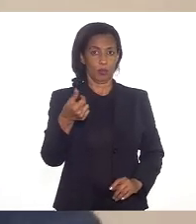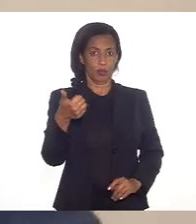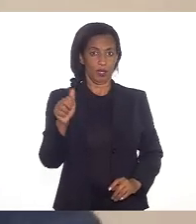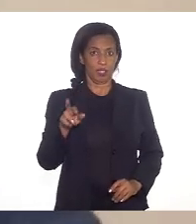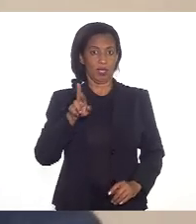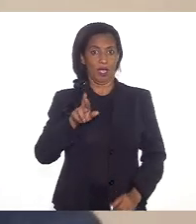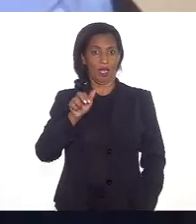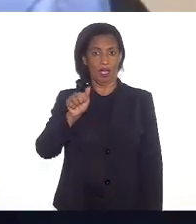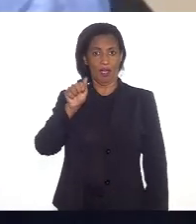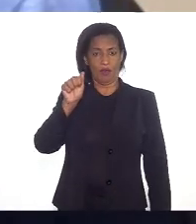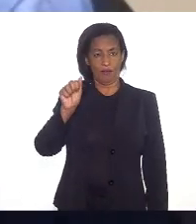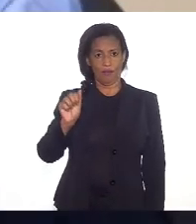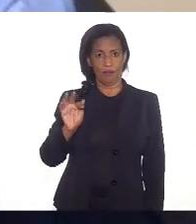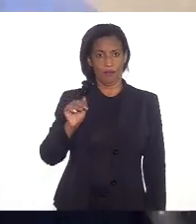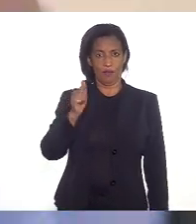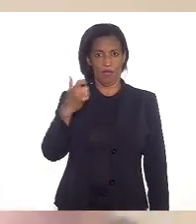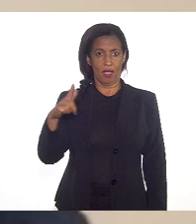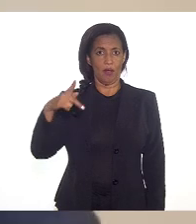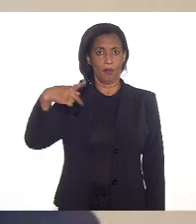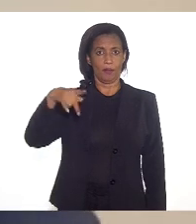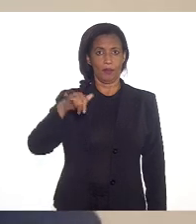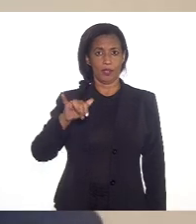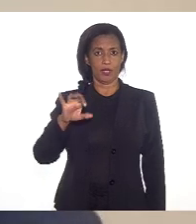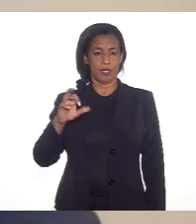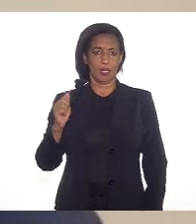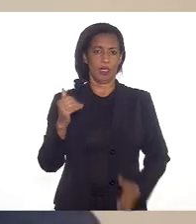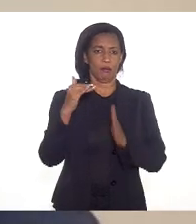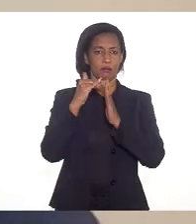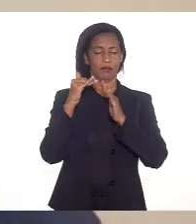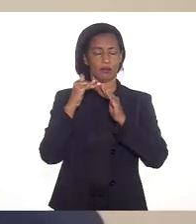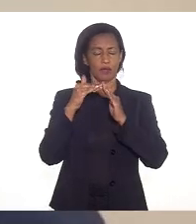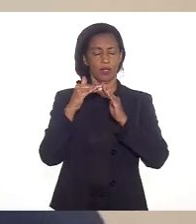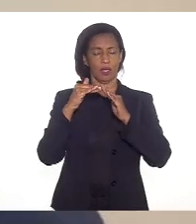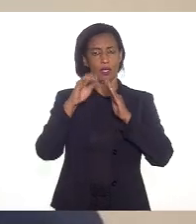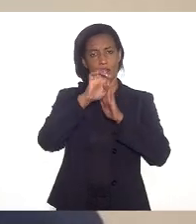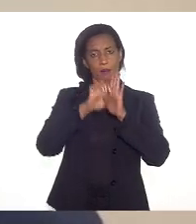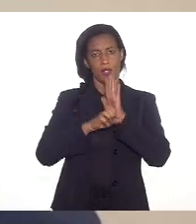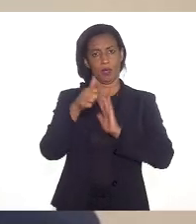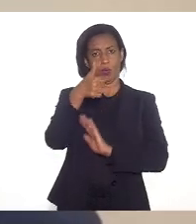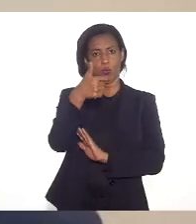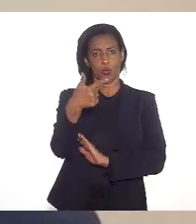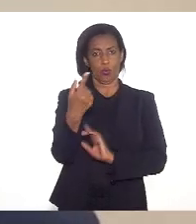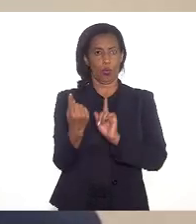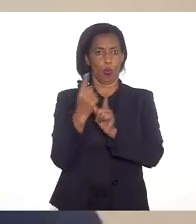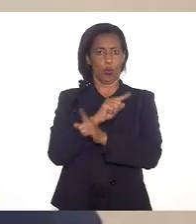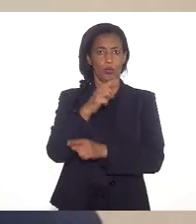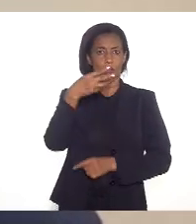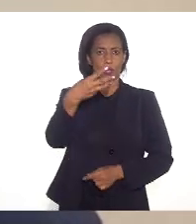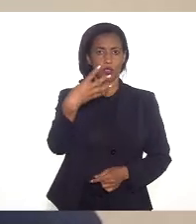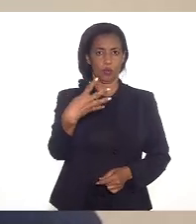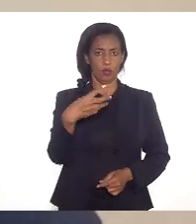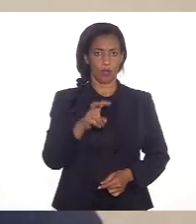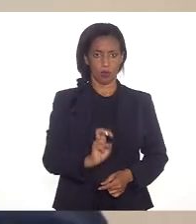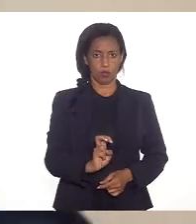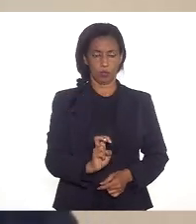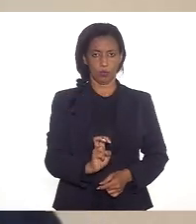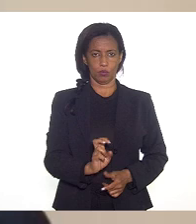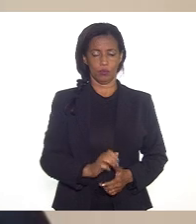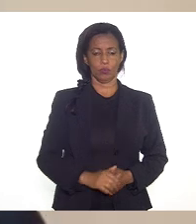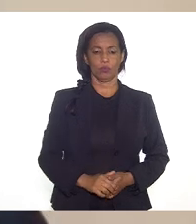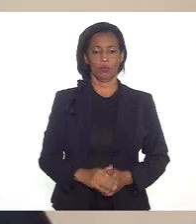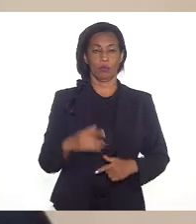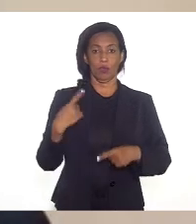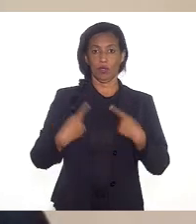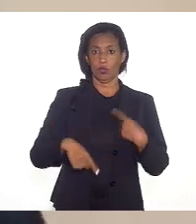Rafael Cristiani. O parecer é favorável às emendas 1 e 2, contrário às emendas 3, 4 e 5.